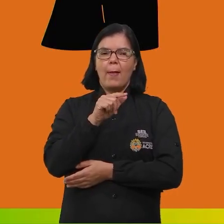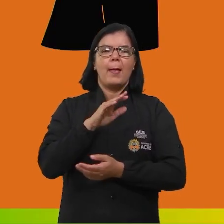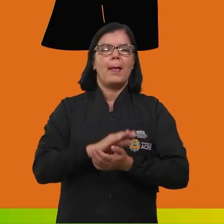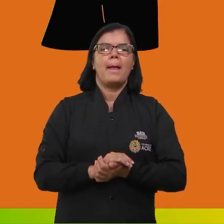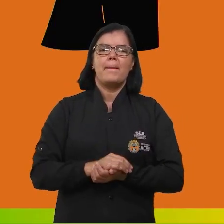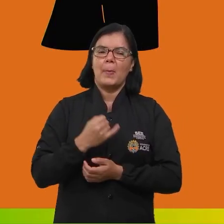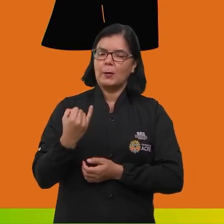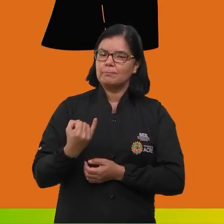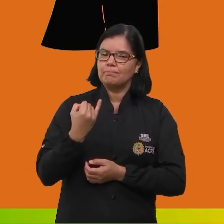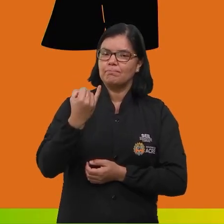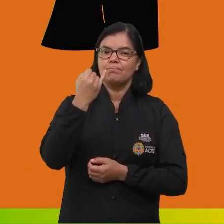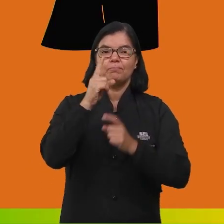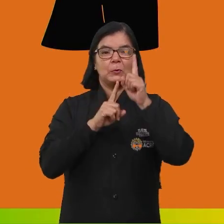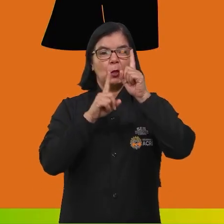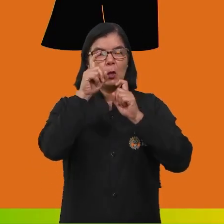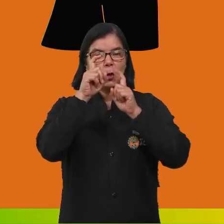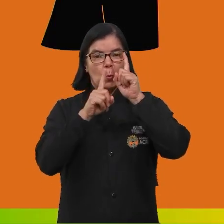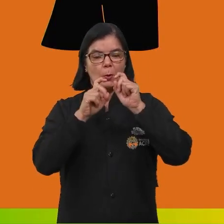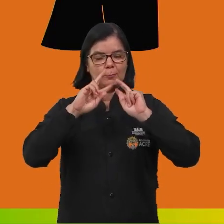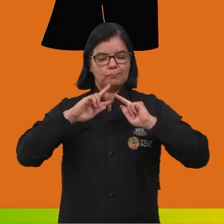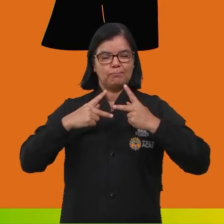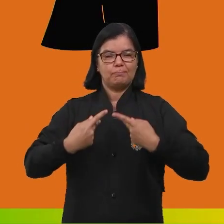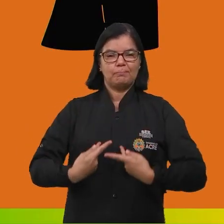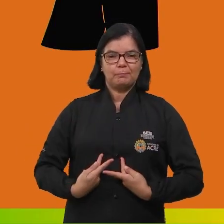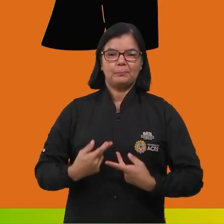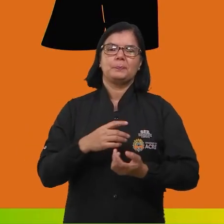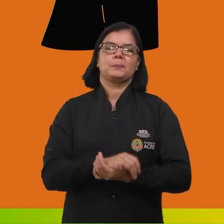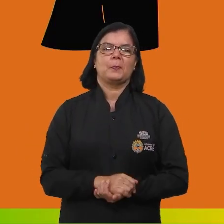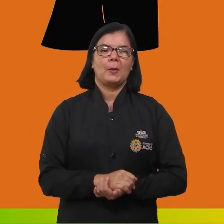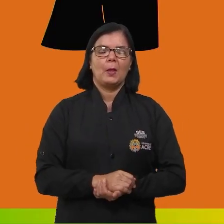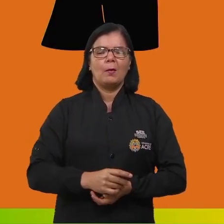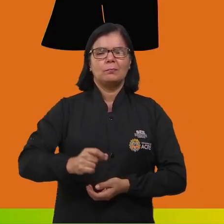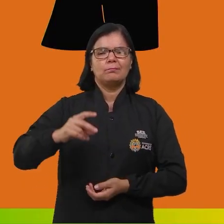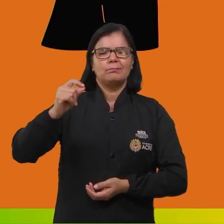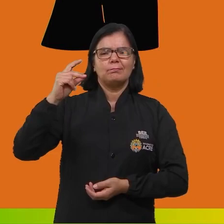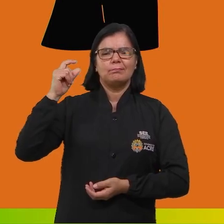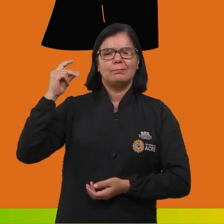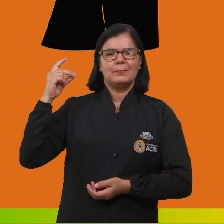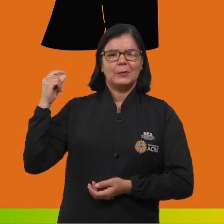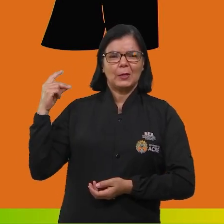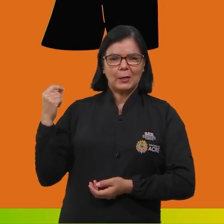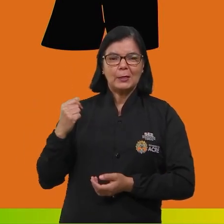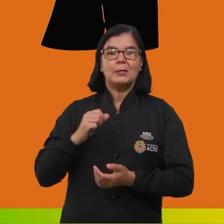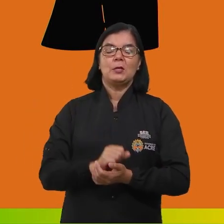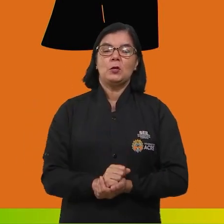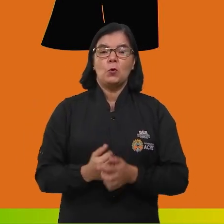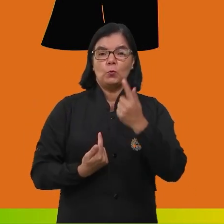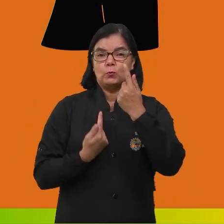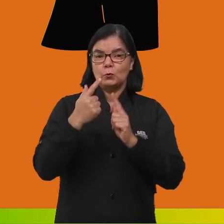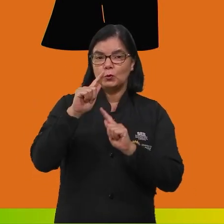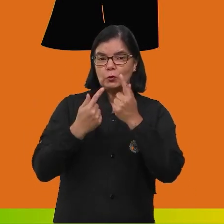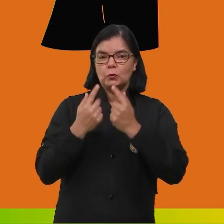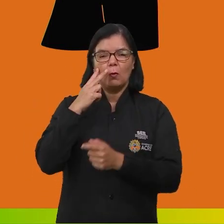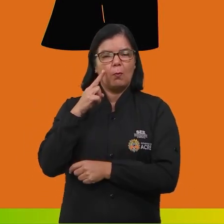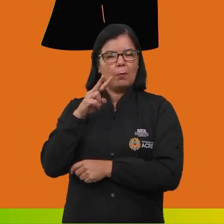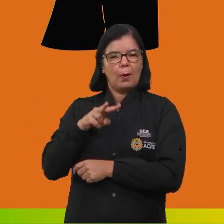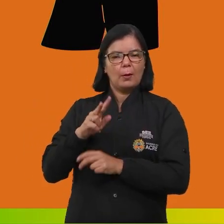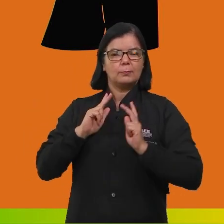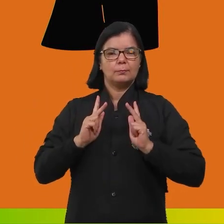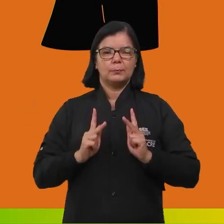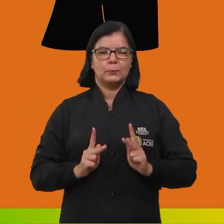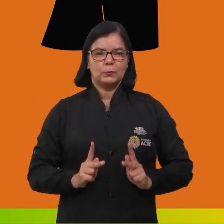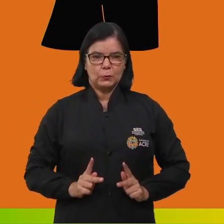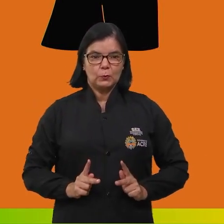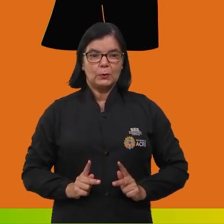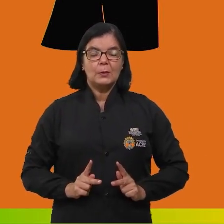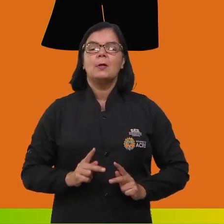mais potentes de expressão humana. Desde os primórdios da civilização, gestos, olhares